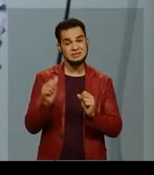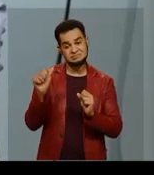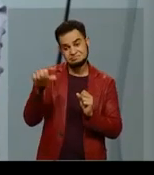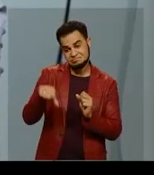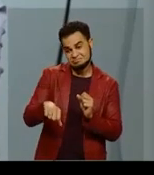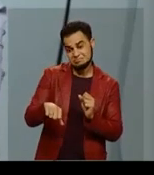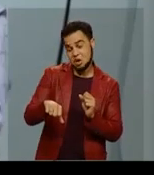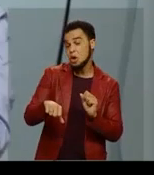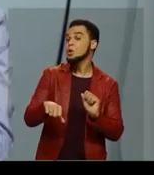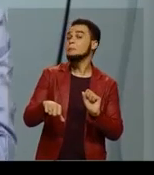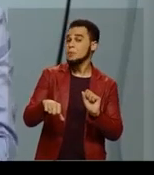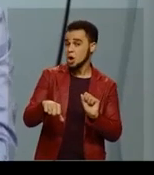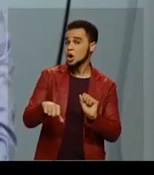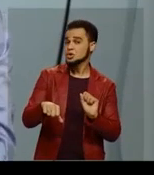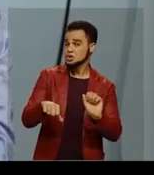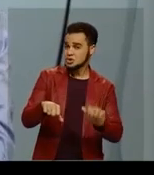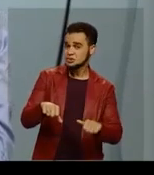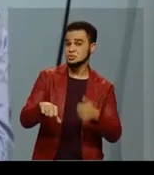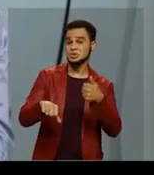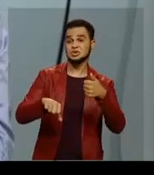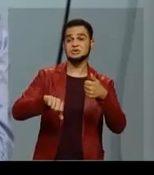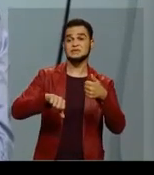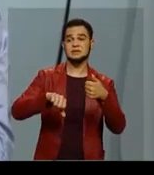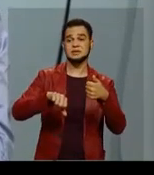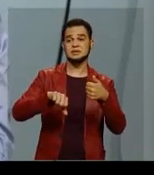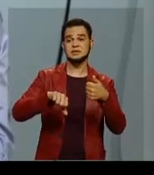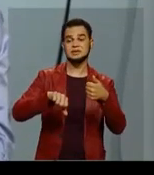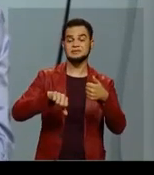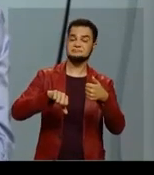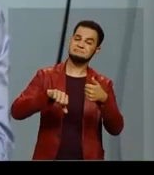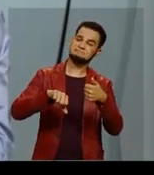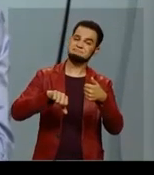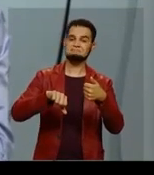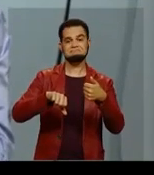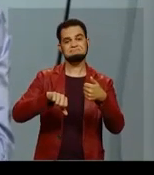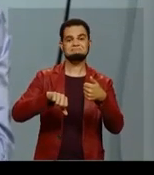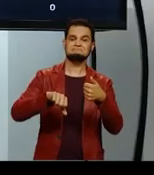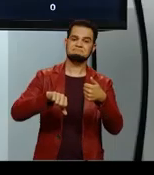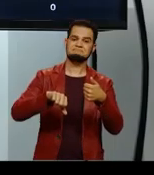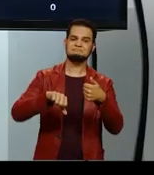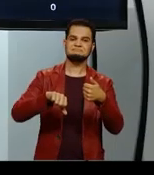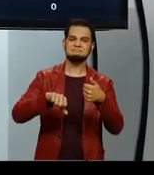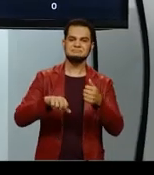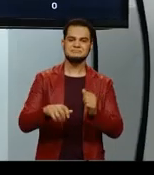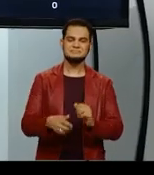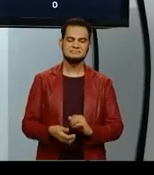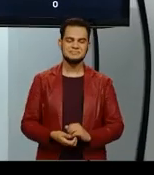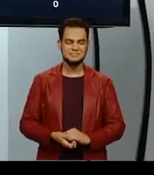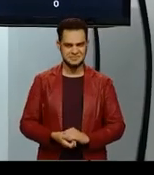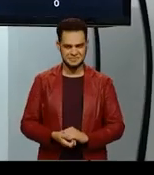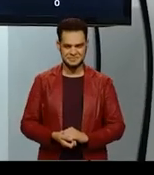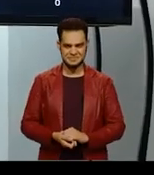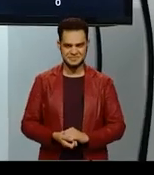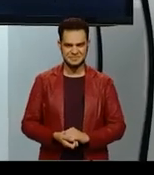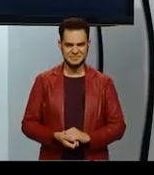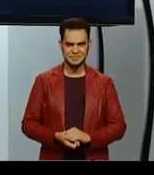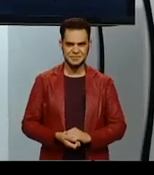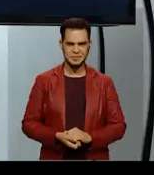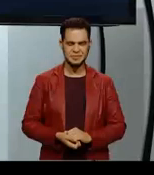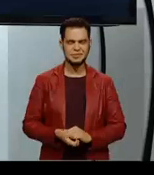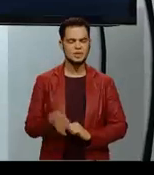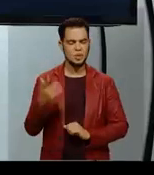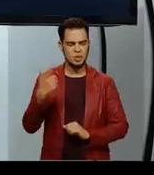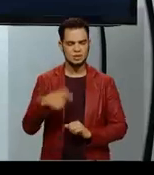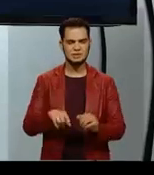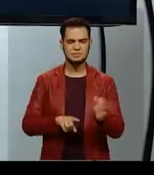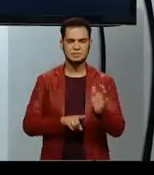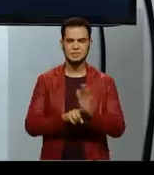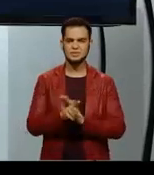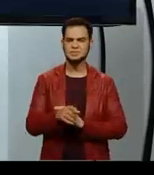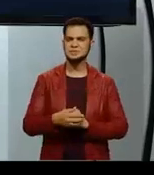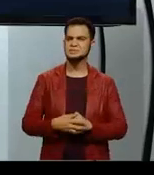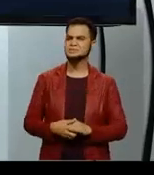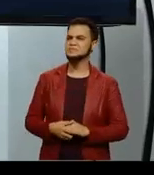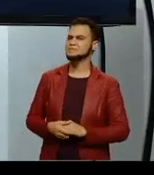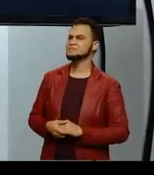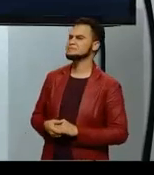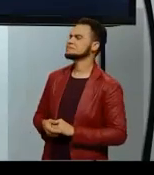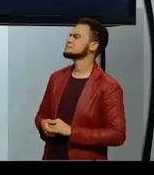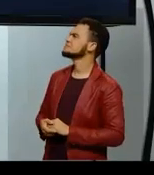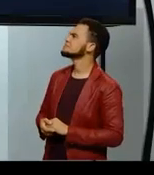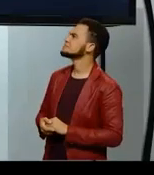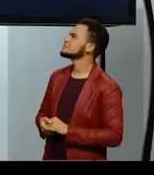explicou antes, e positiva, dentro de outro gênero. Isso mesmo. Vamos para a próxima pergunta. O que